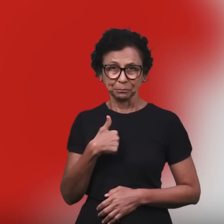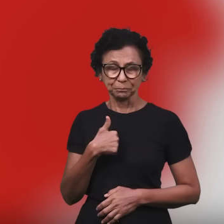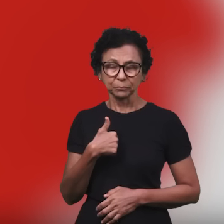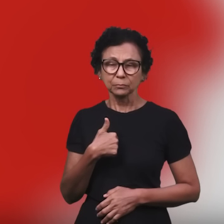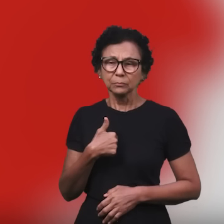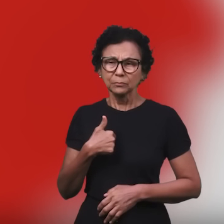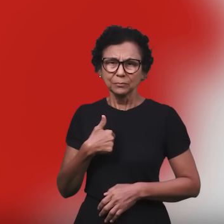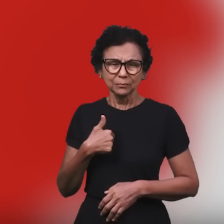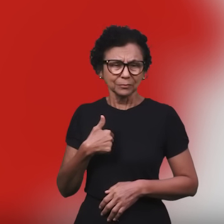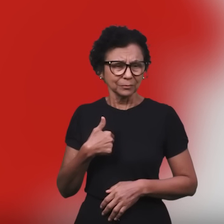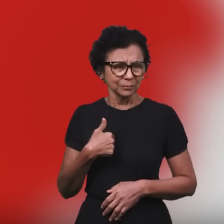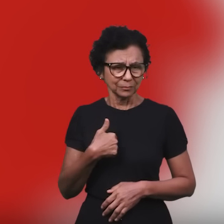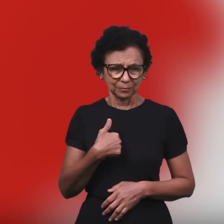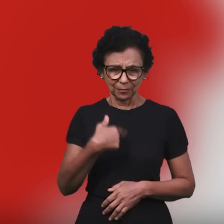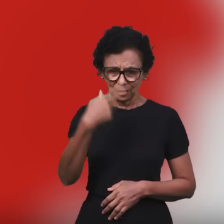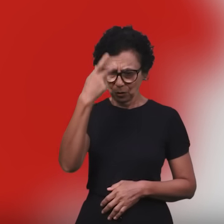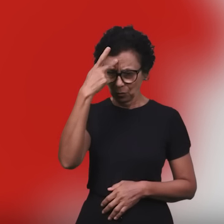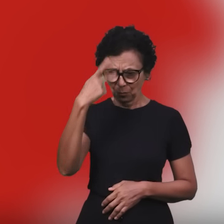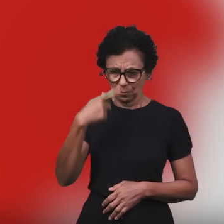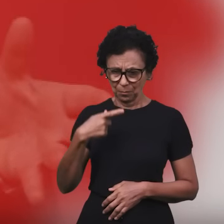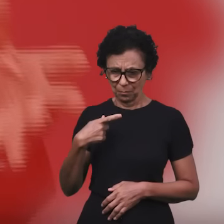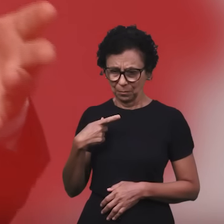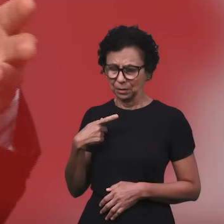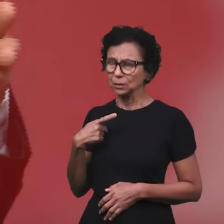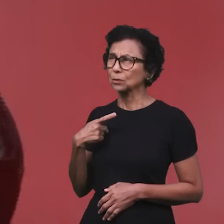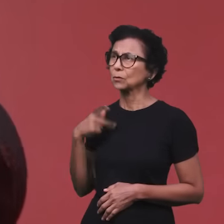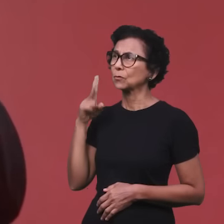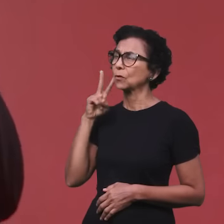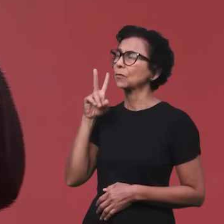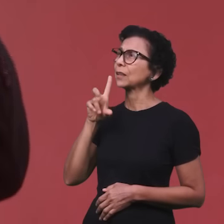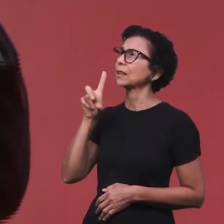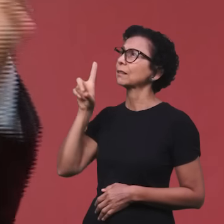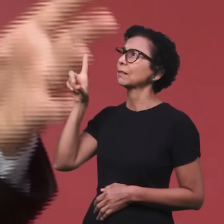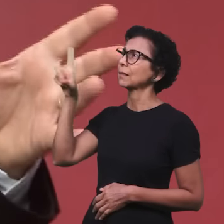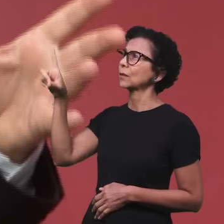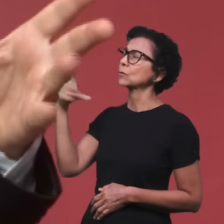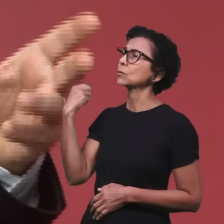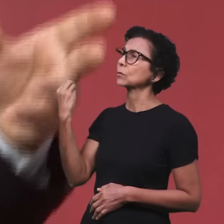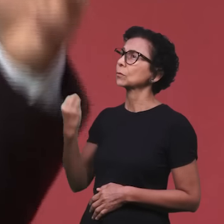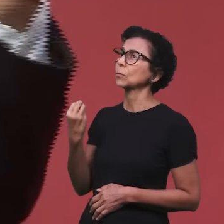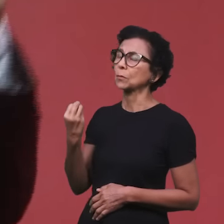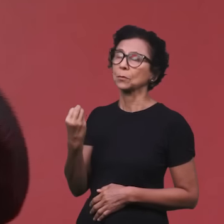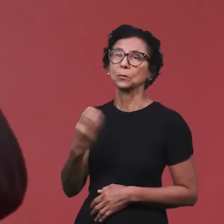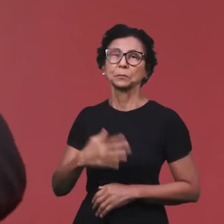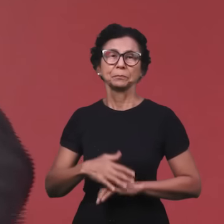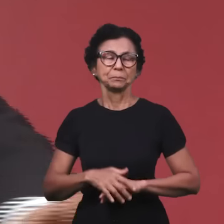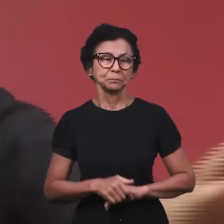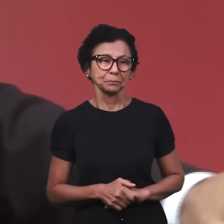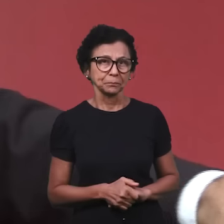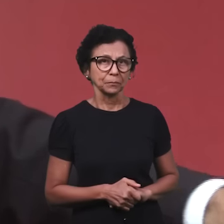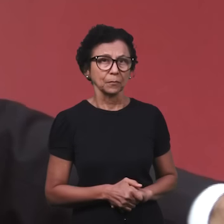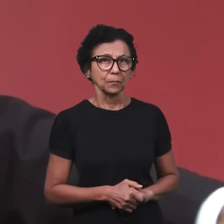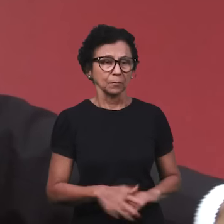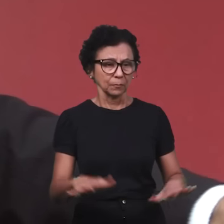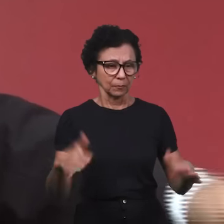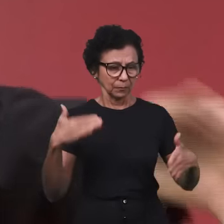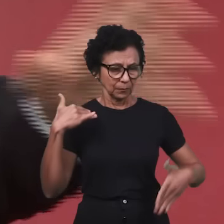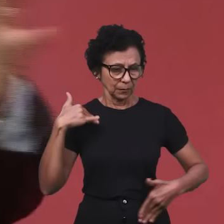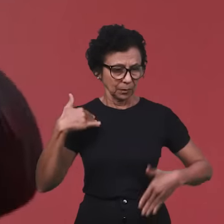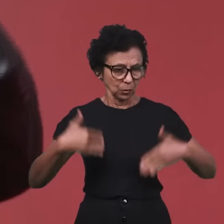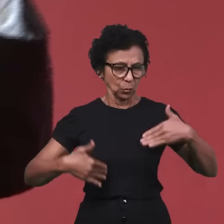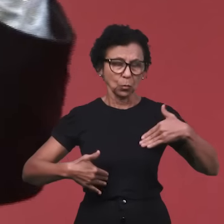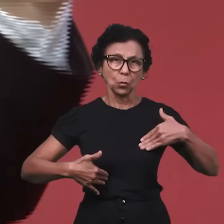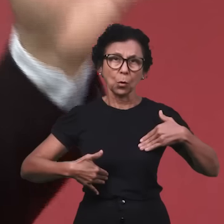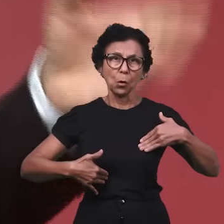carne? Porque talvez de morte e ressurreição. Ou seja, para muitas culturas, o corpo se ia desfazer,